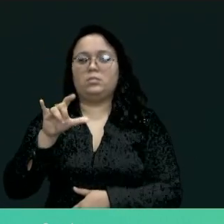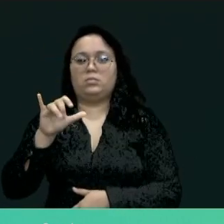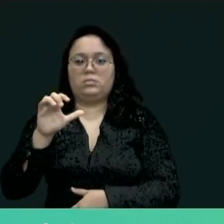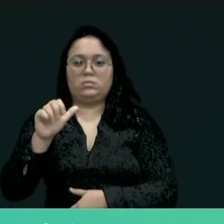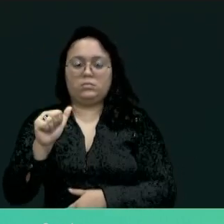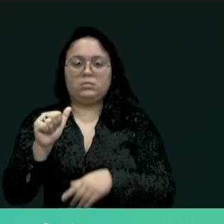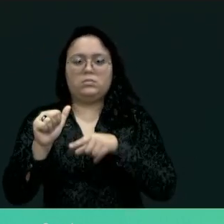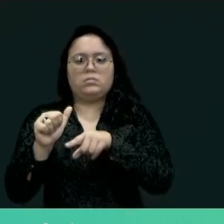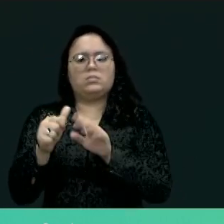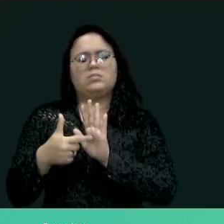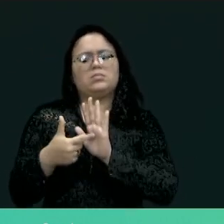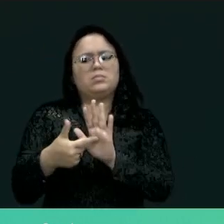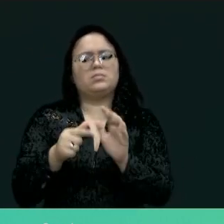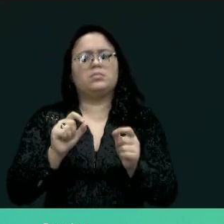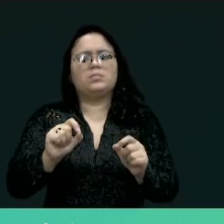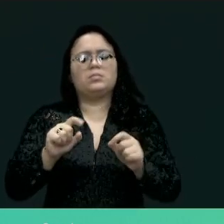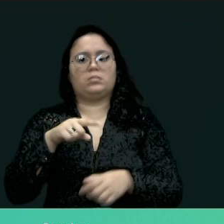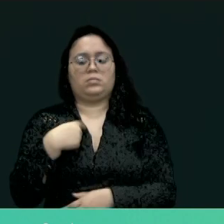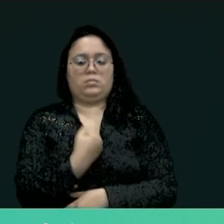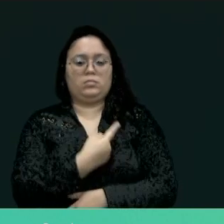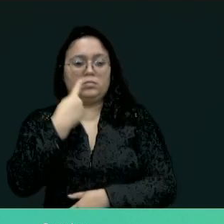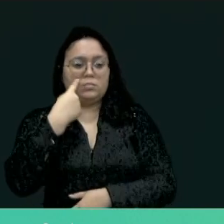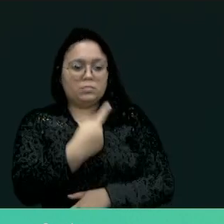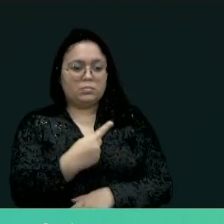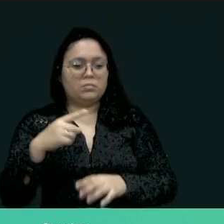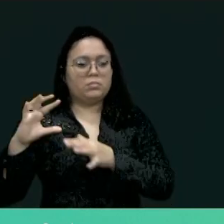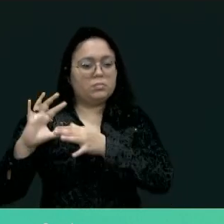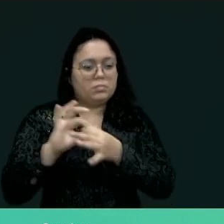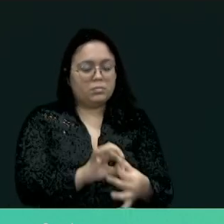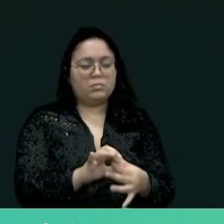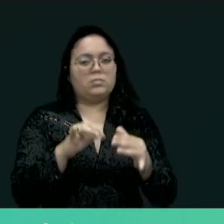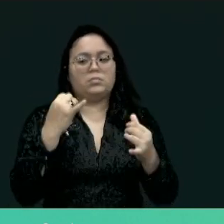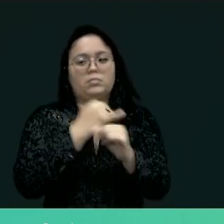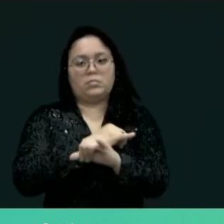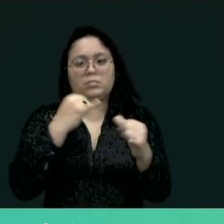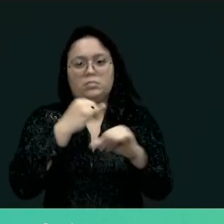isso mostra que a nossa matriz elétrica é